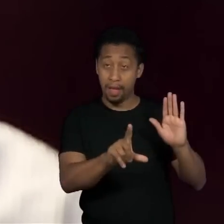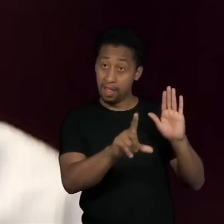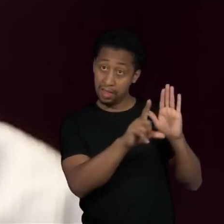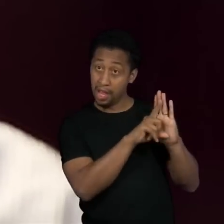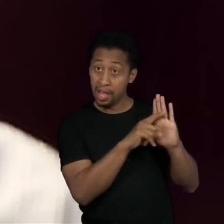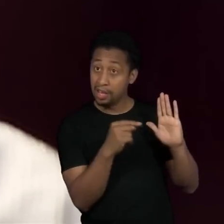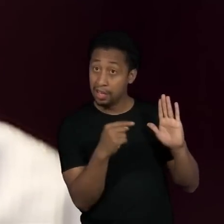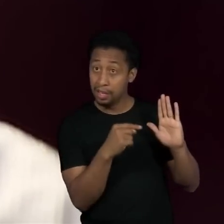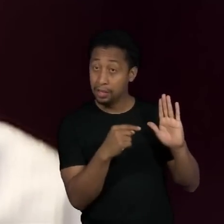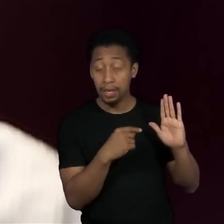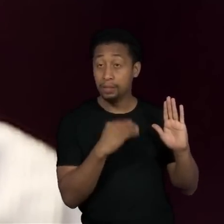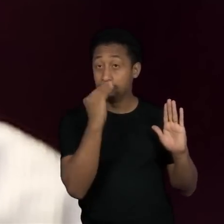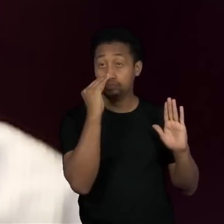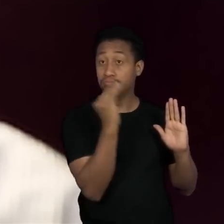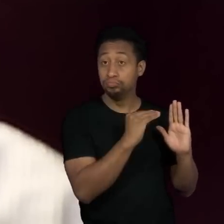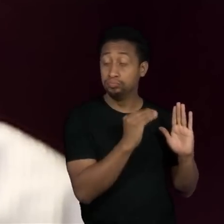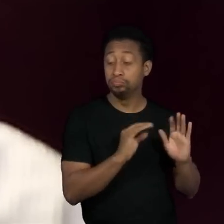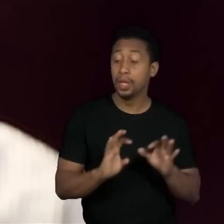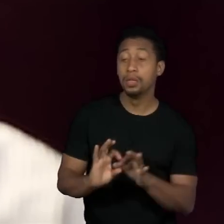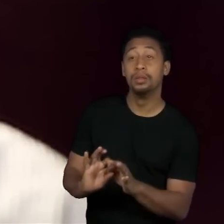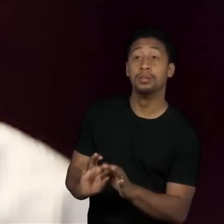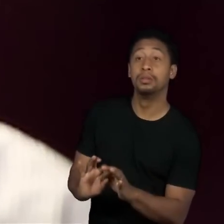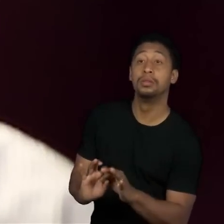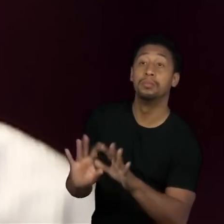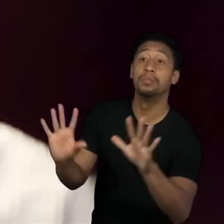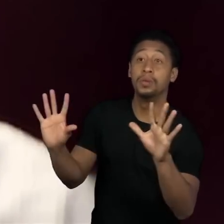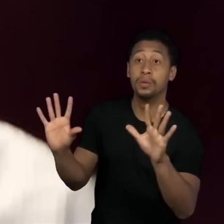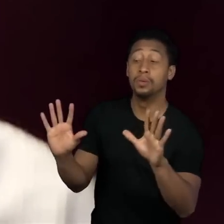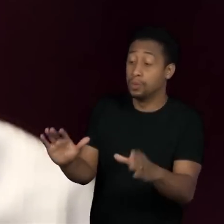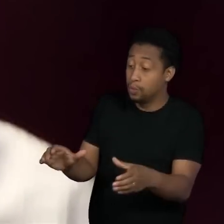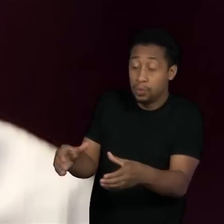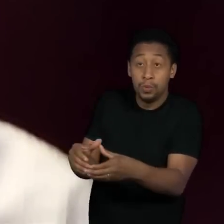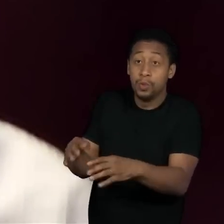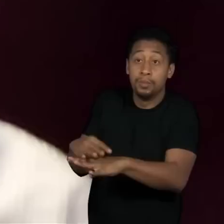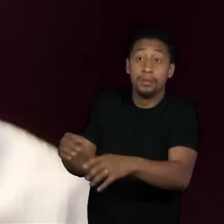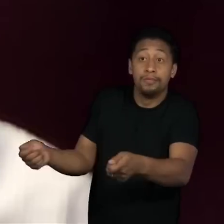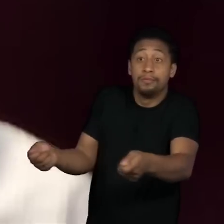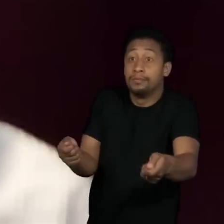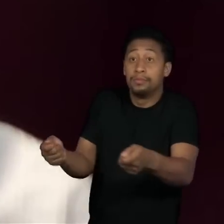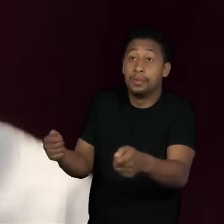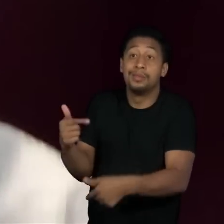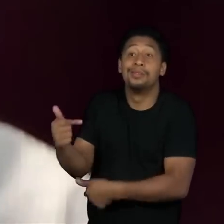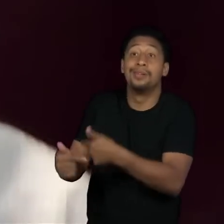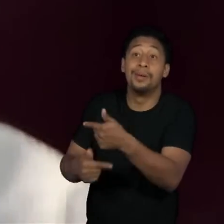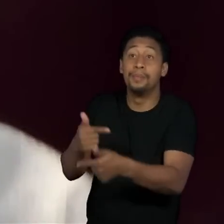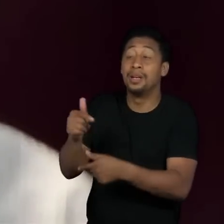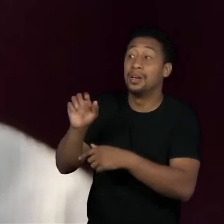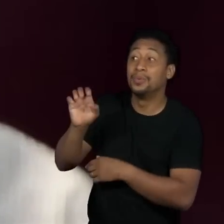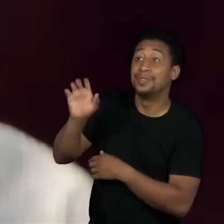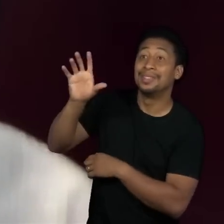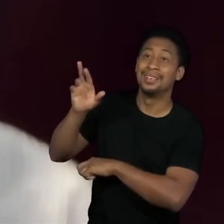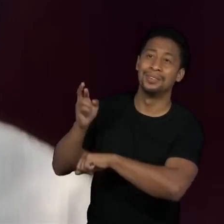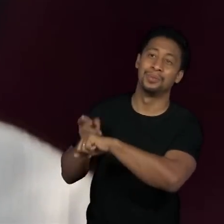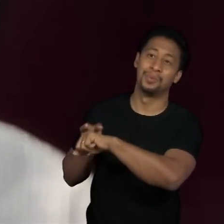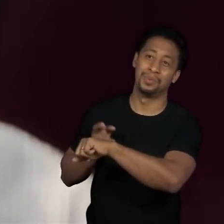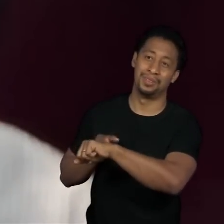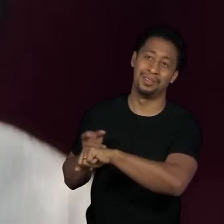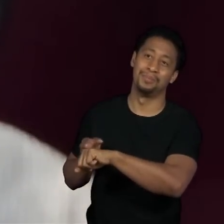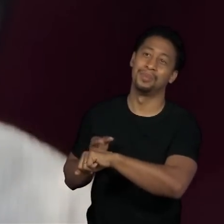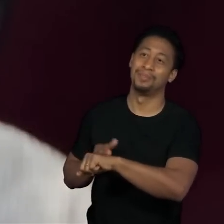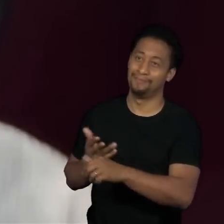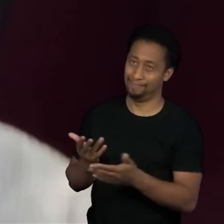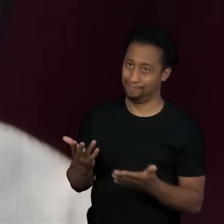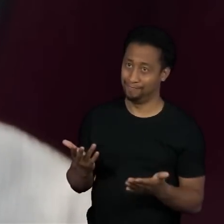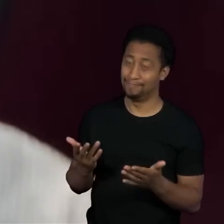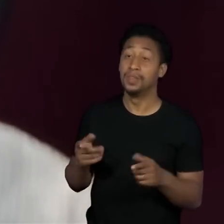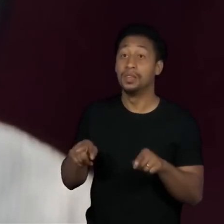indígena, a Força de Serra do Sol, no próprio estado de Roraima, assim como chegou a visitar os Yanomami da